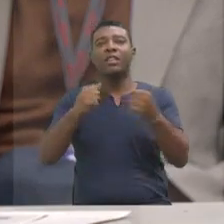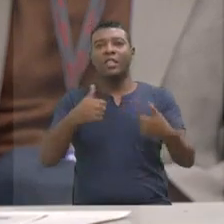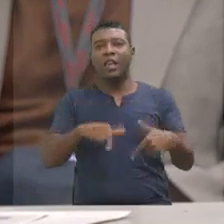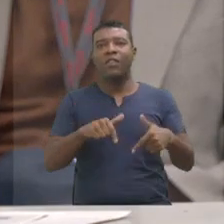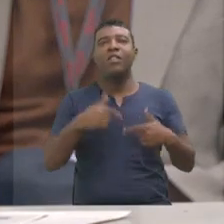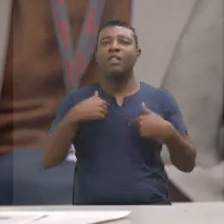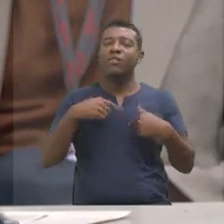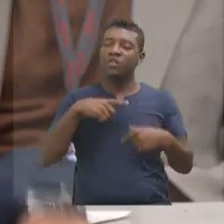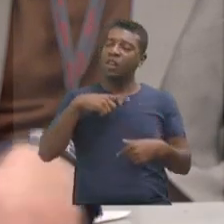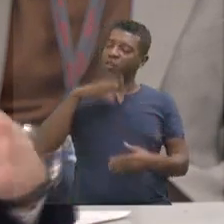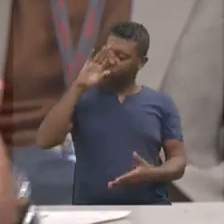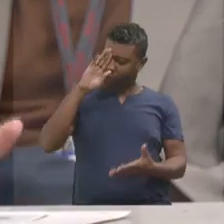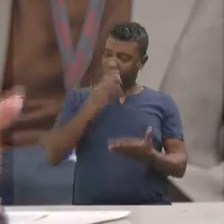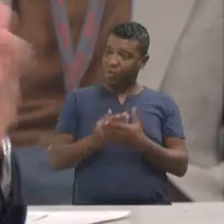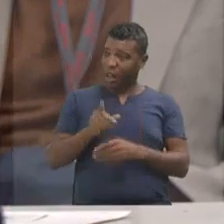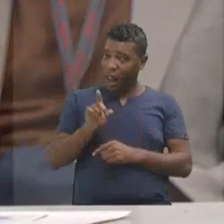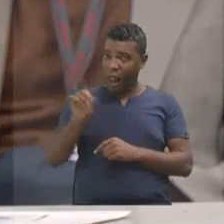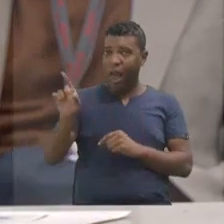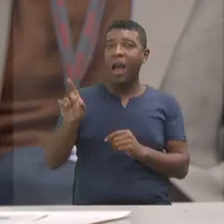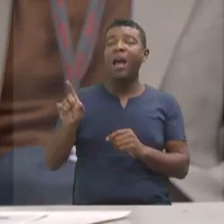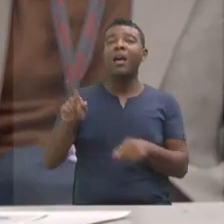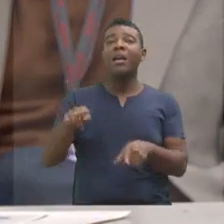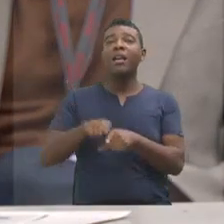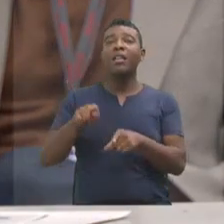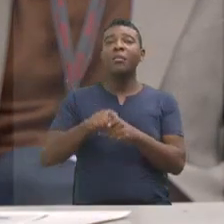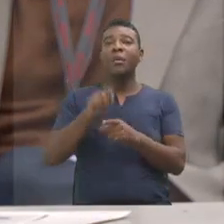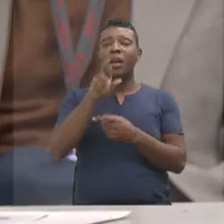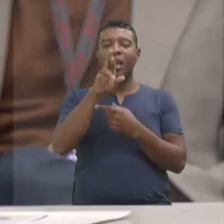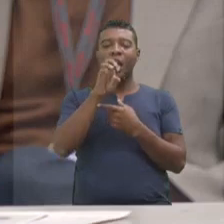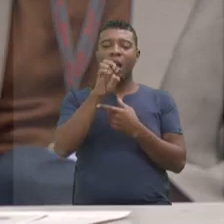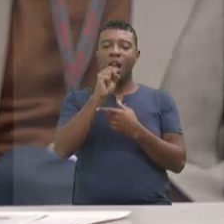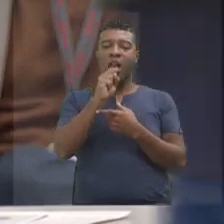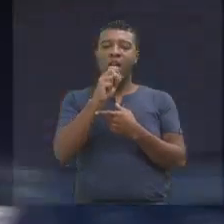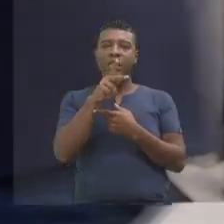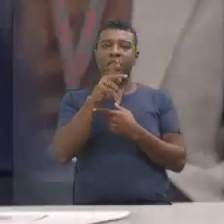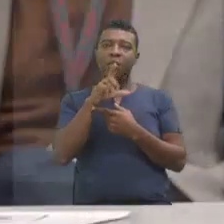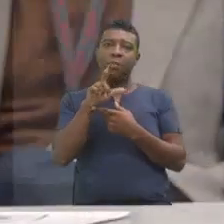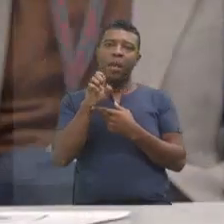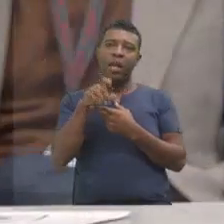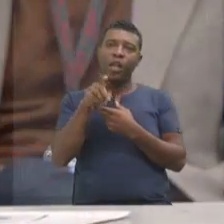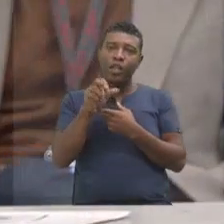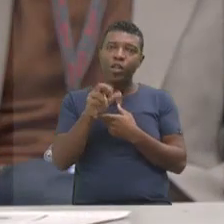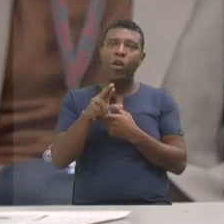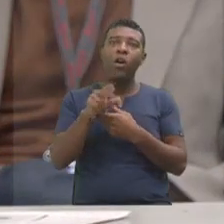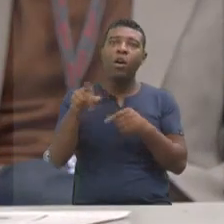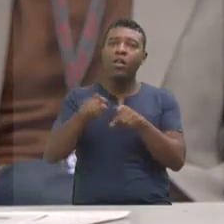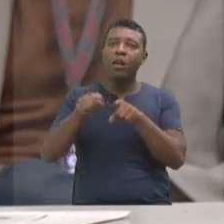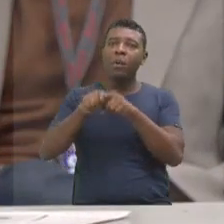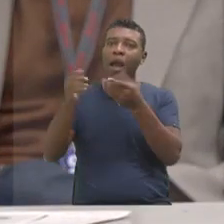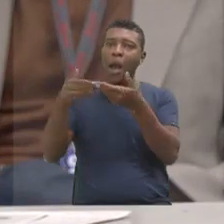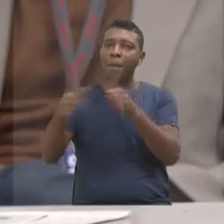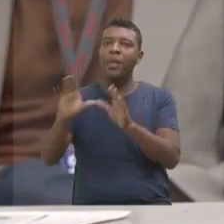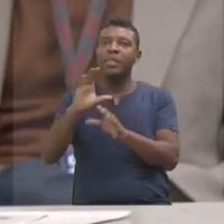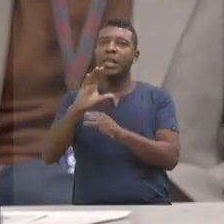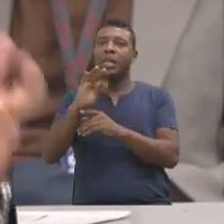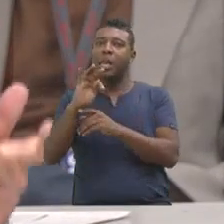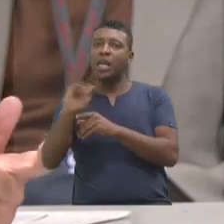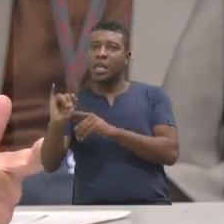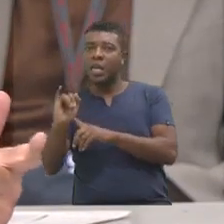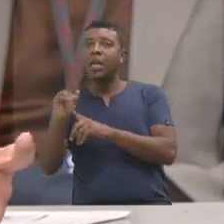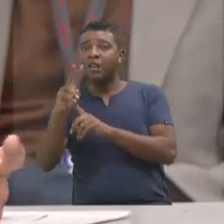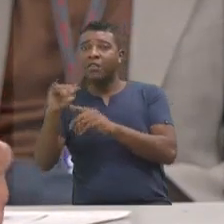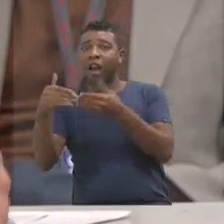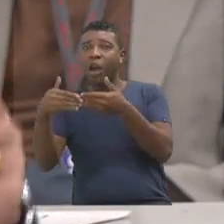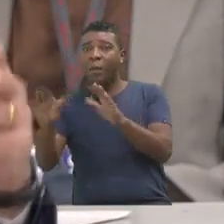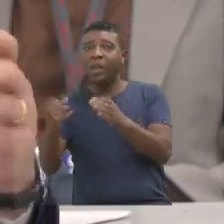convicção que lá e Consertei de Resplendor que é faz parte da Estratégia Nossa de abrir aquele CTI vai aumentar a